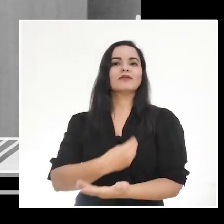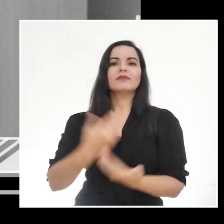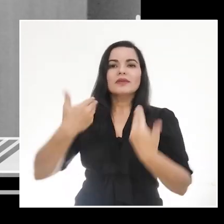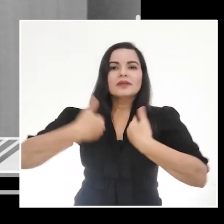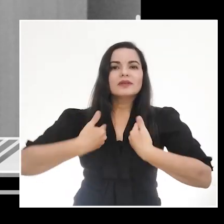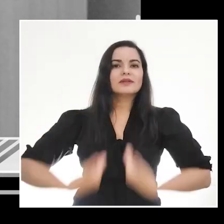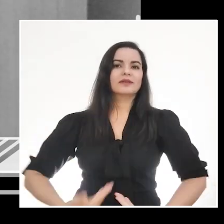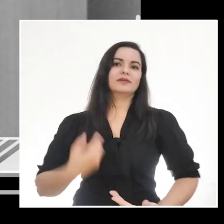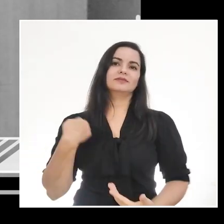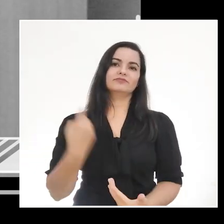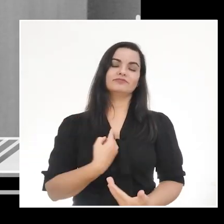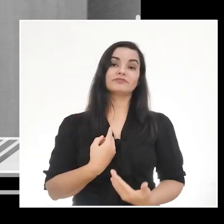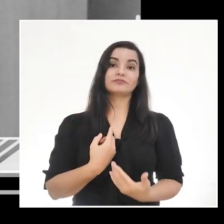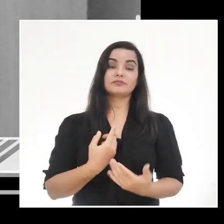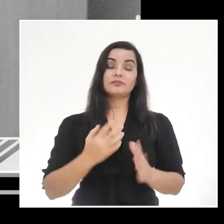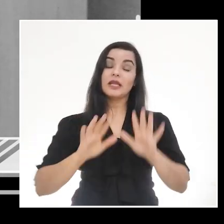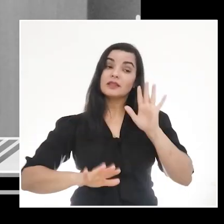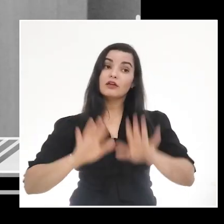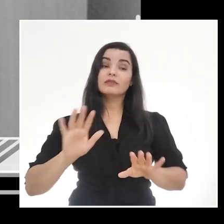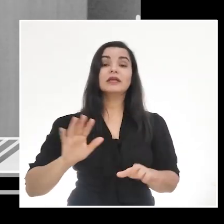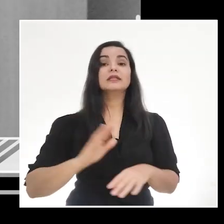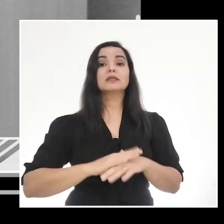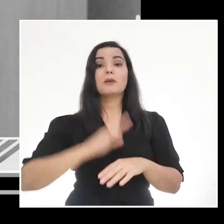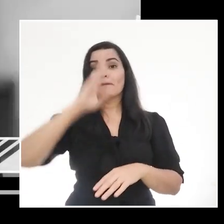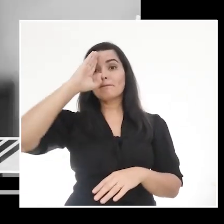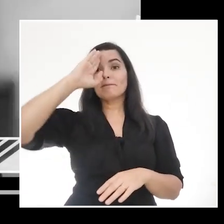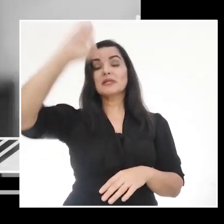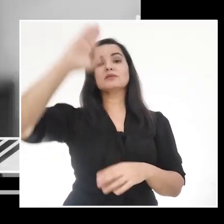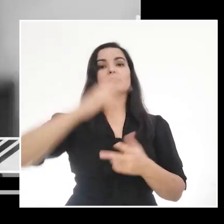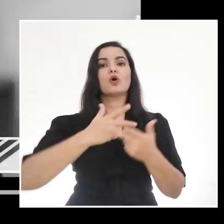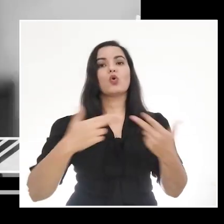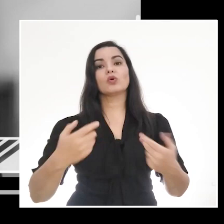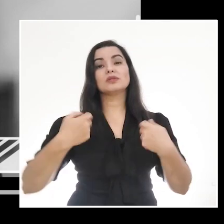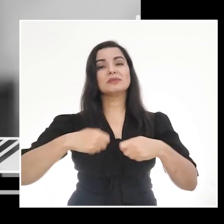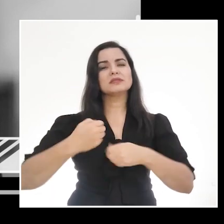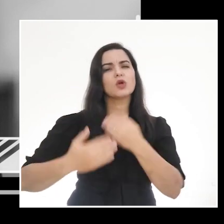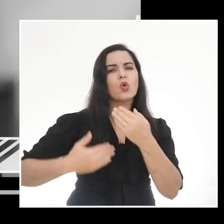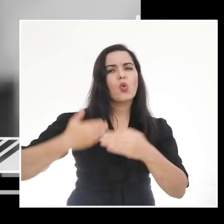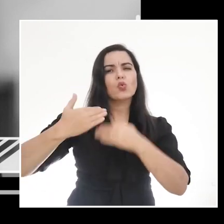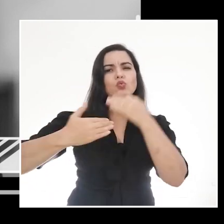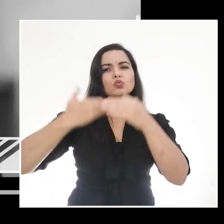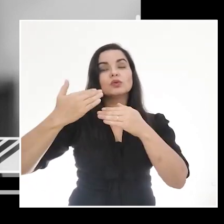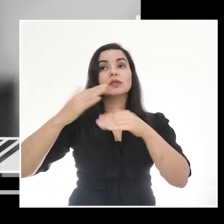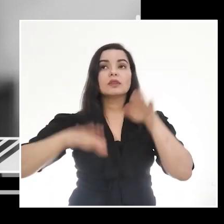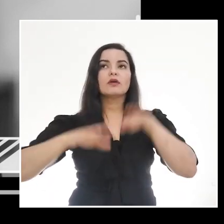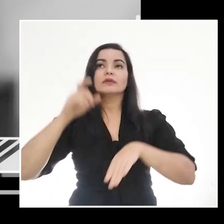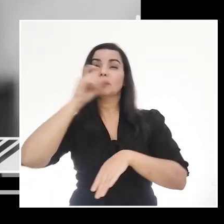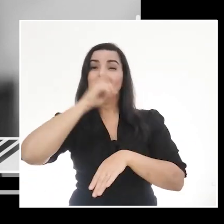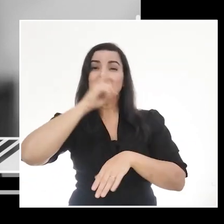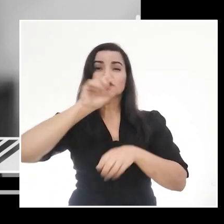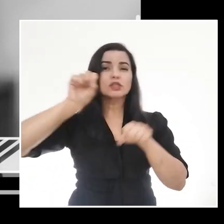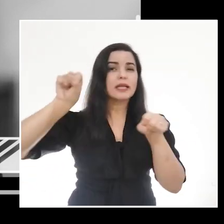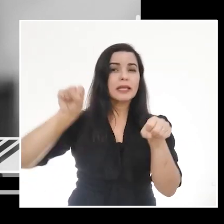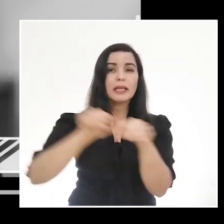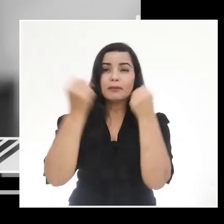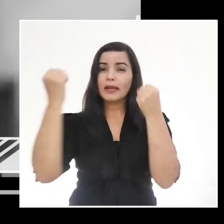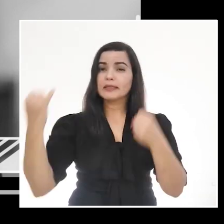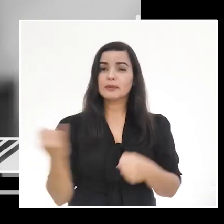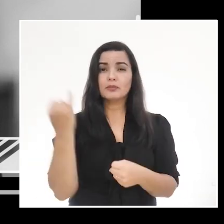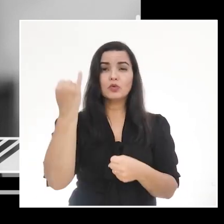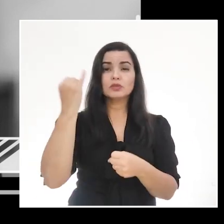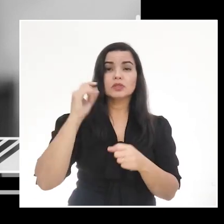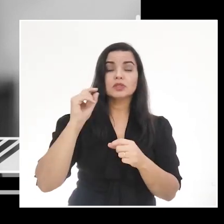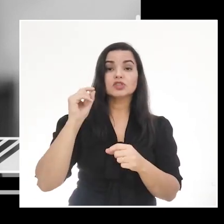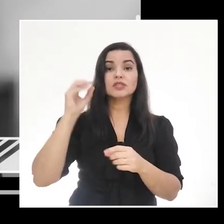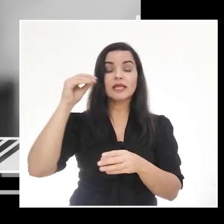né? Como é bom alguém dar uma chance para a gente. Talvez o maior paradigma que deve ser